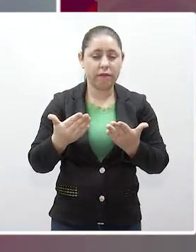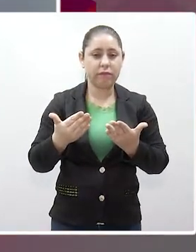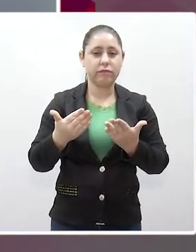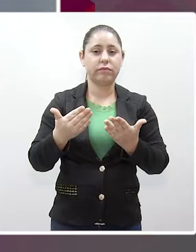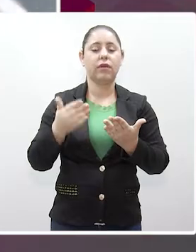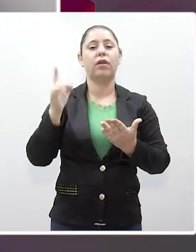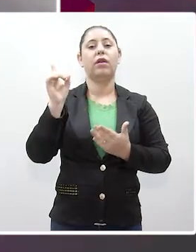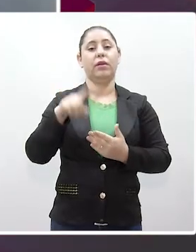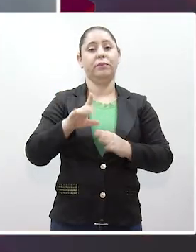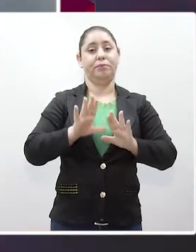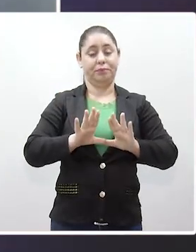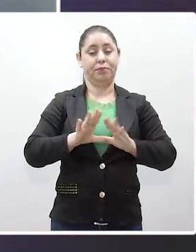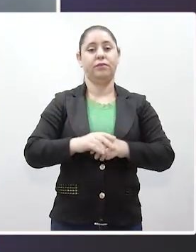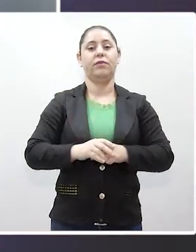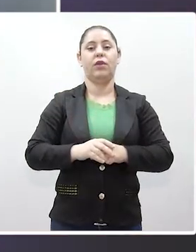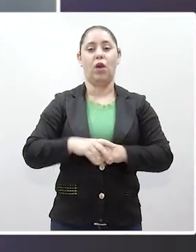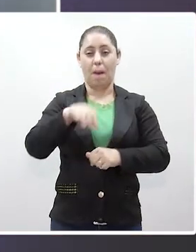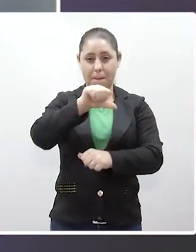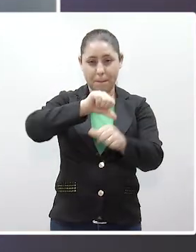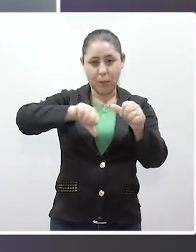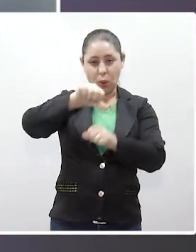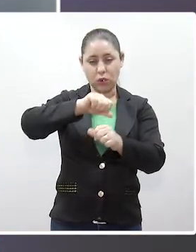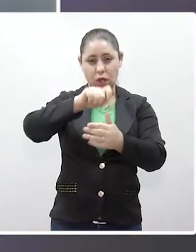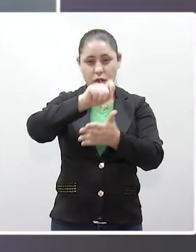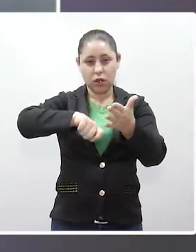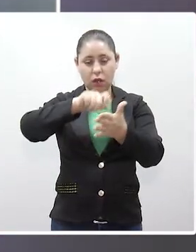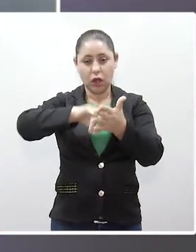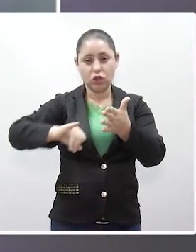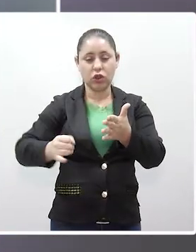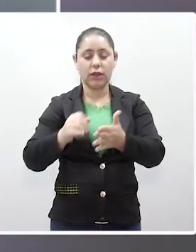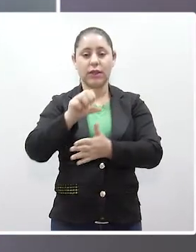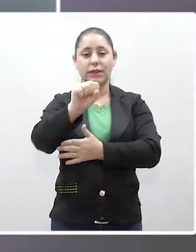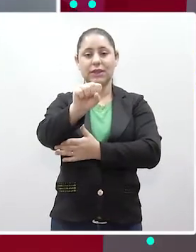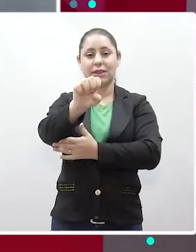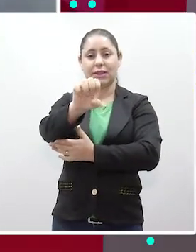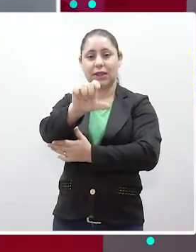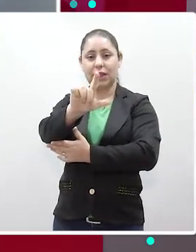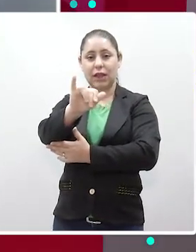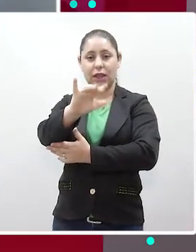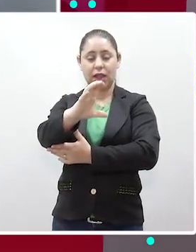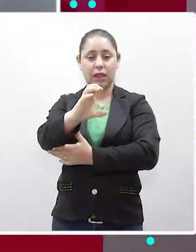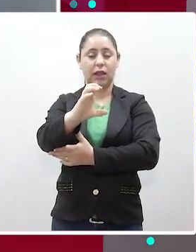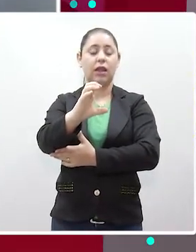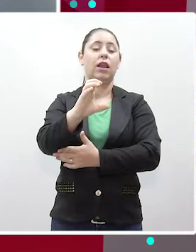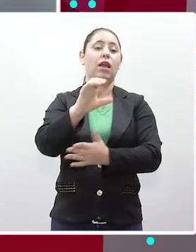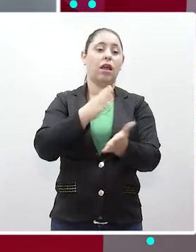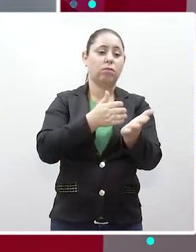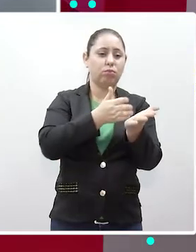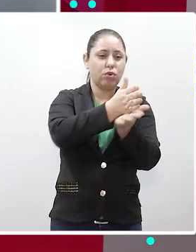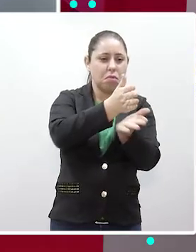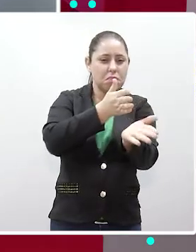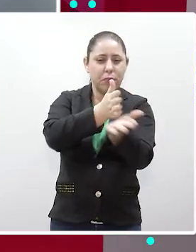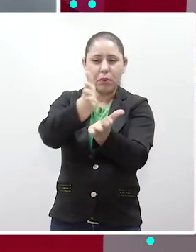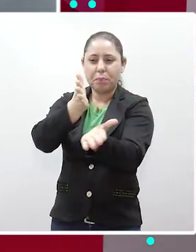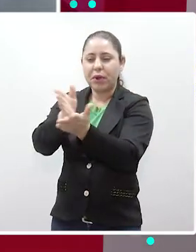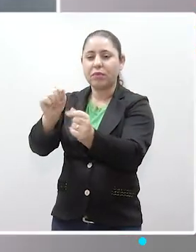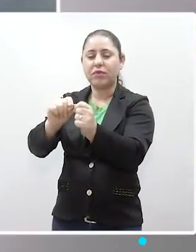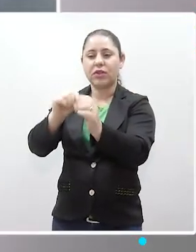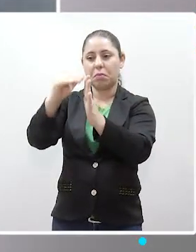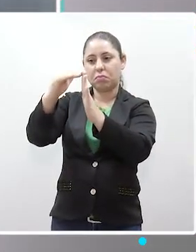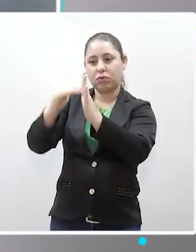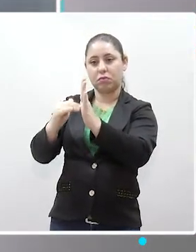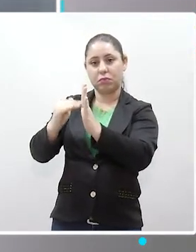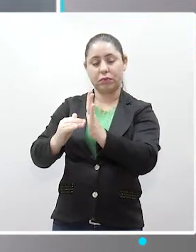quando você opera na taxa básica de juros, que é a Selic, você tem vários caminhos para conseguir reduzir